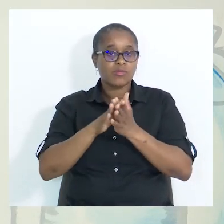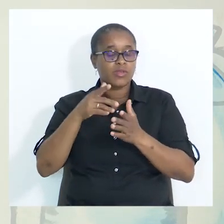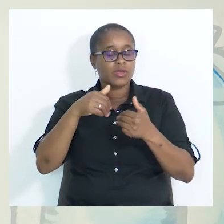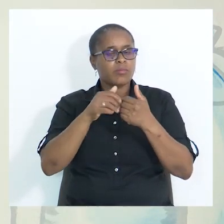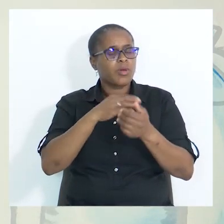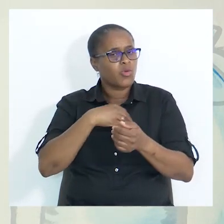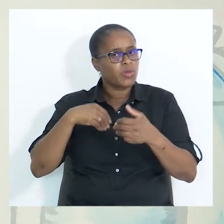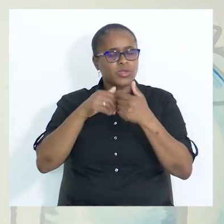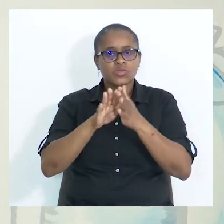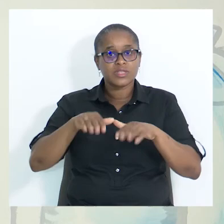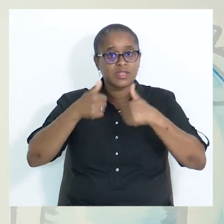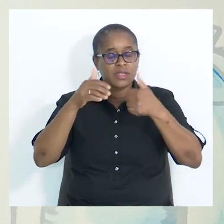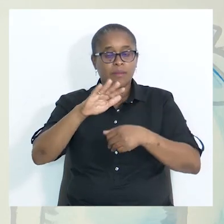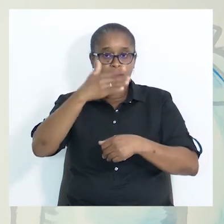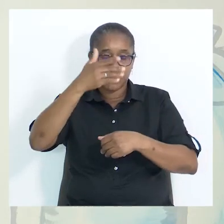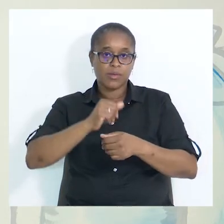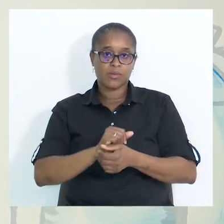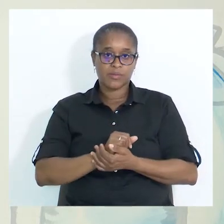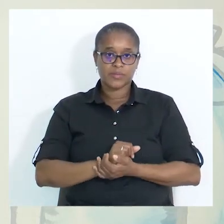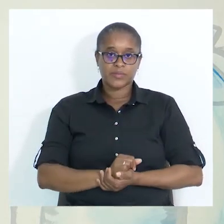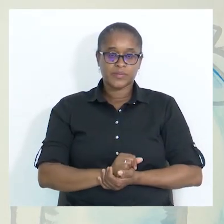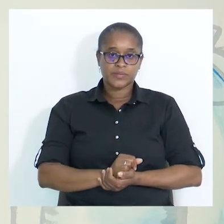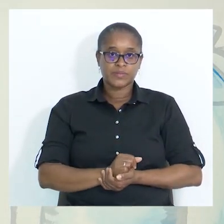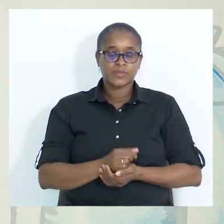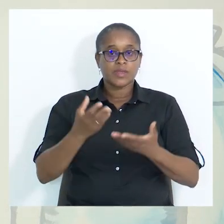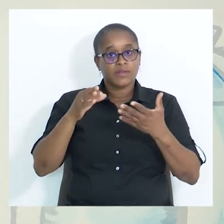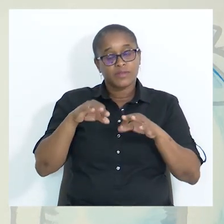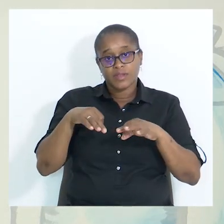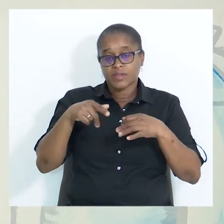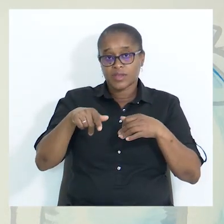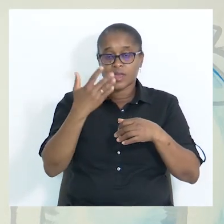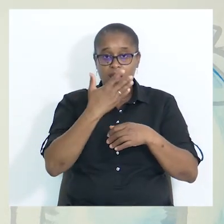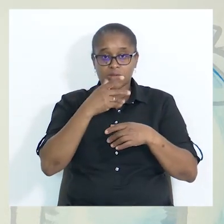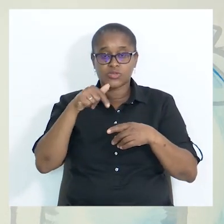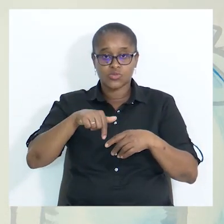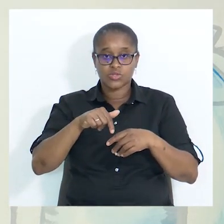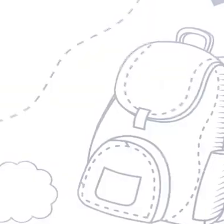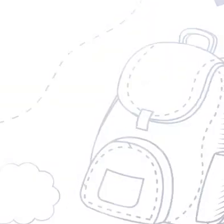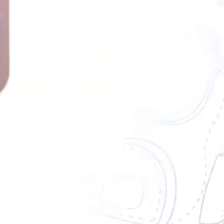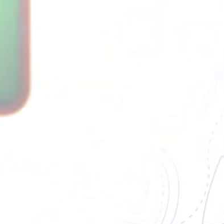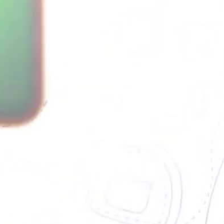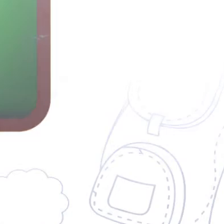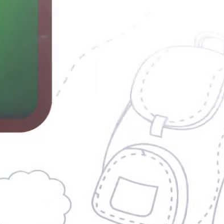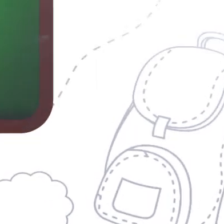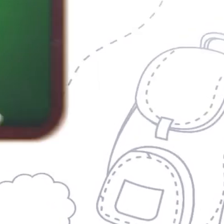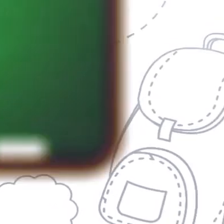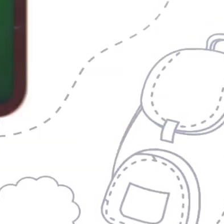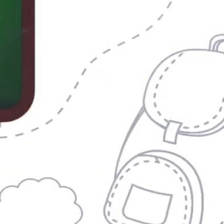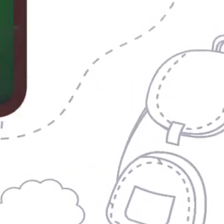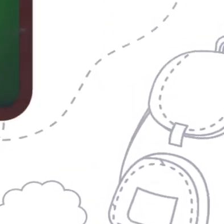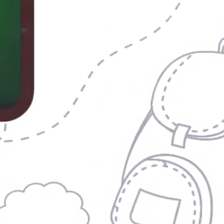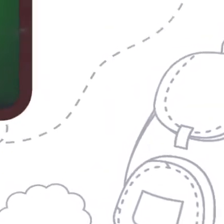todos. Cidadania em primeira mão. Finamos aqui a aula de hoje.